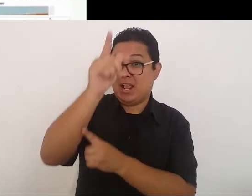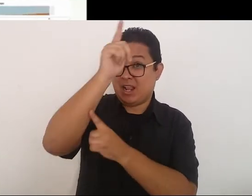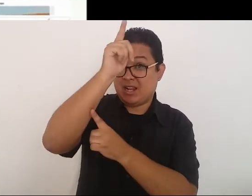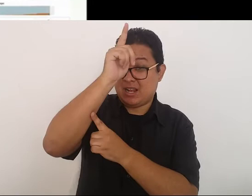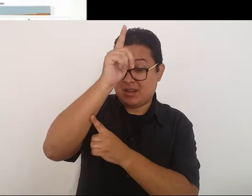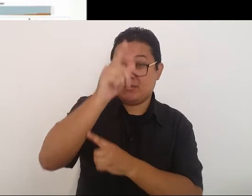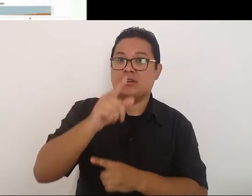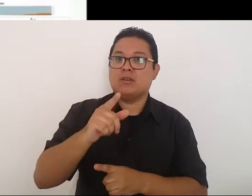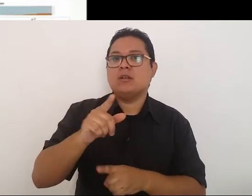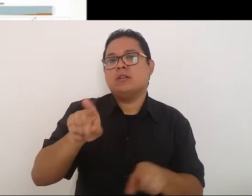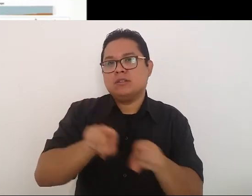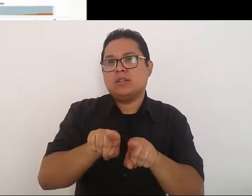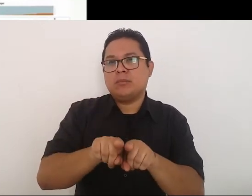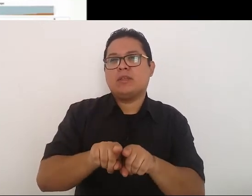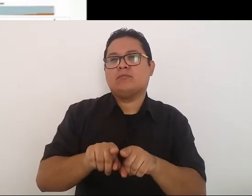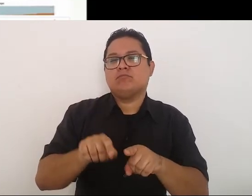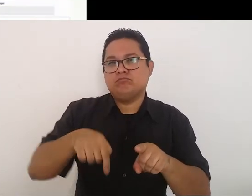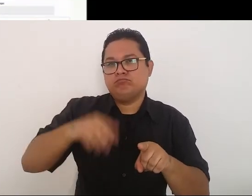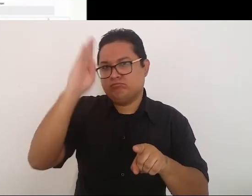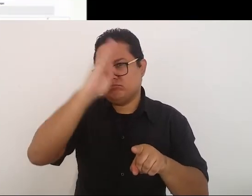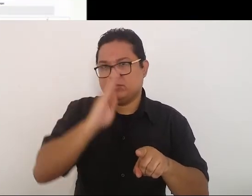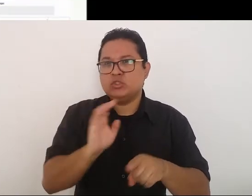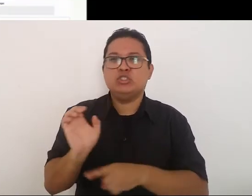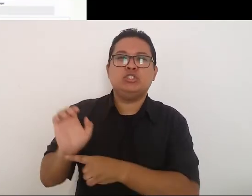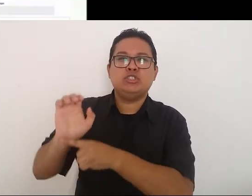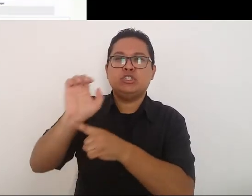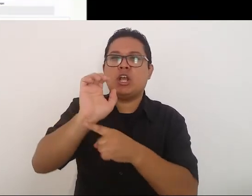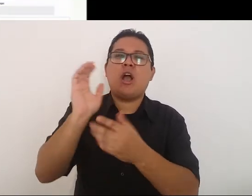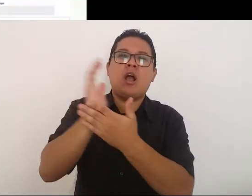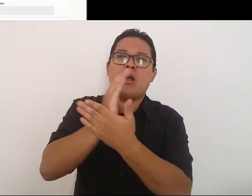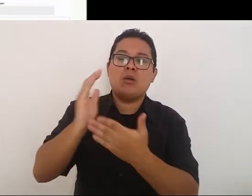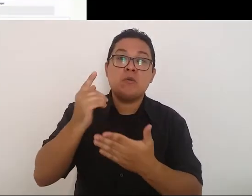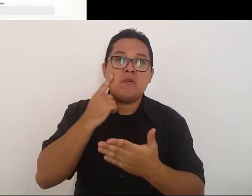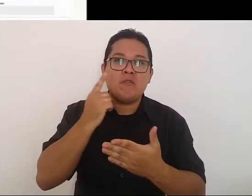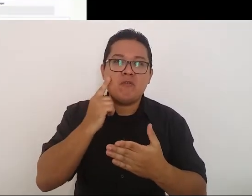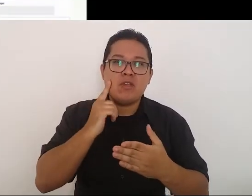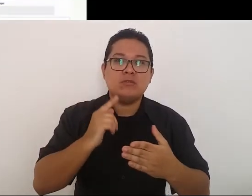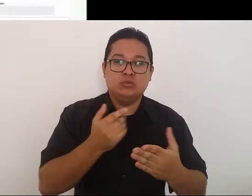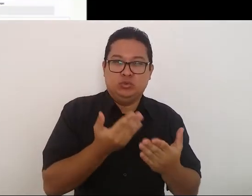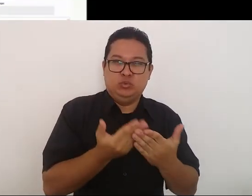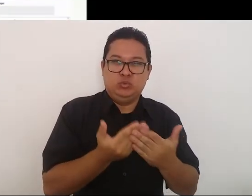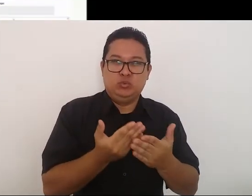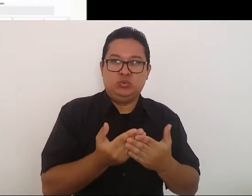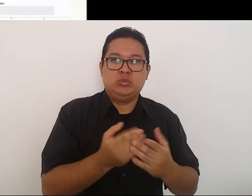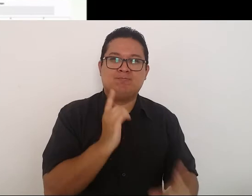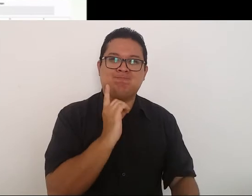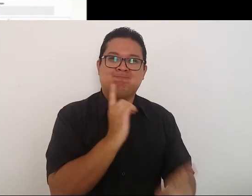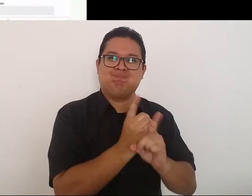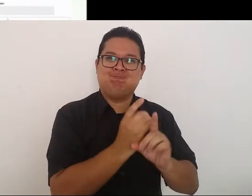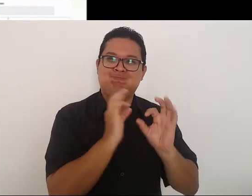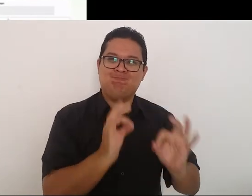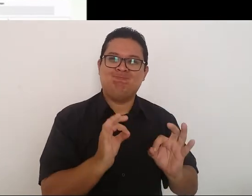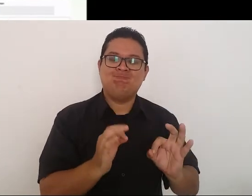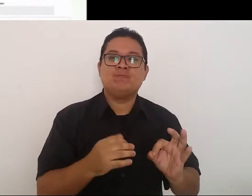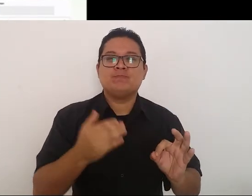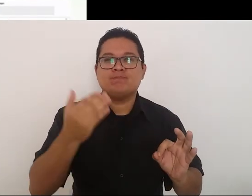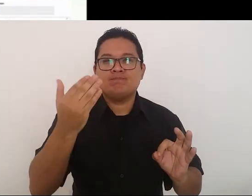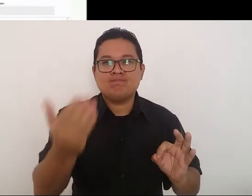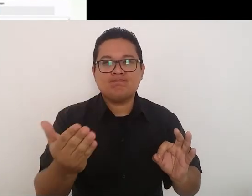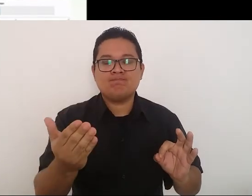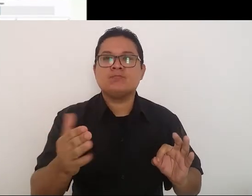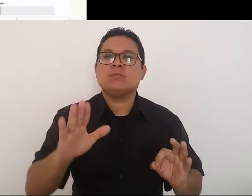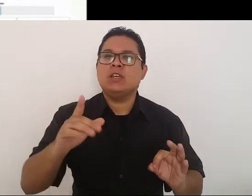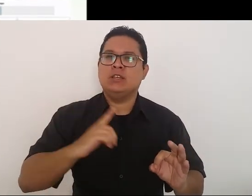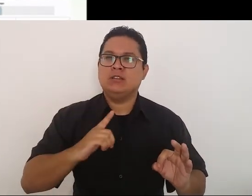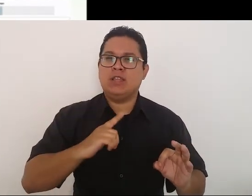Alemanha e alguns estados brasileiros. A linha vermelha desse gráfico, então olha para o gráfico agora, pessoal. A